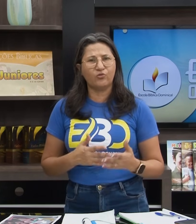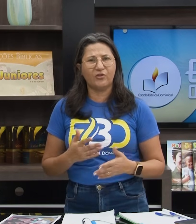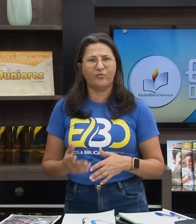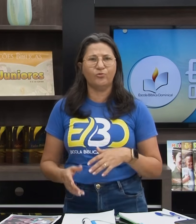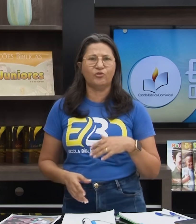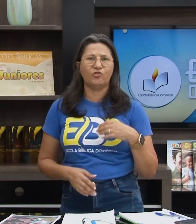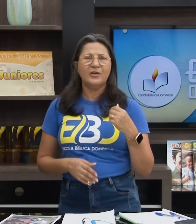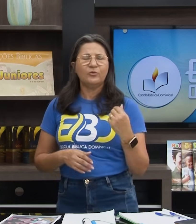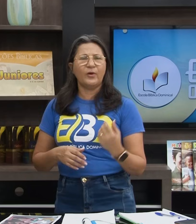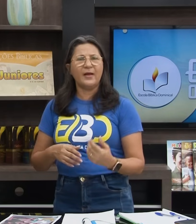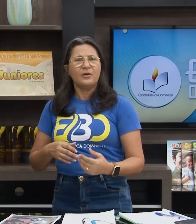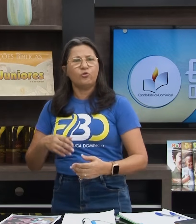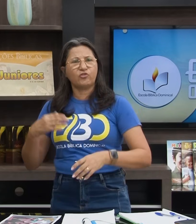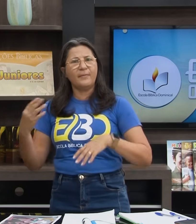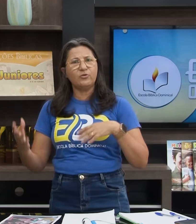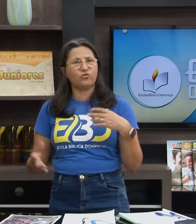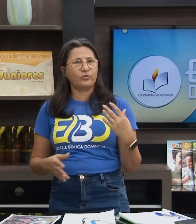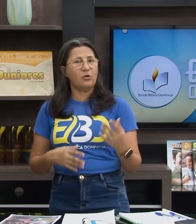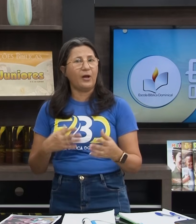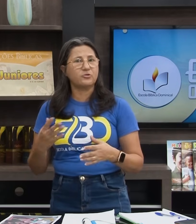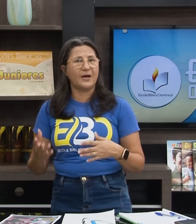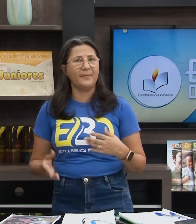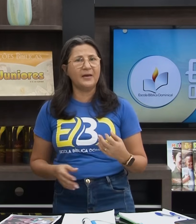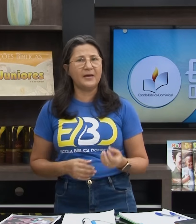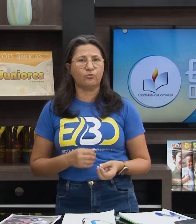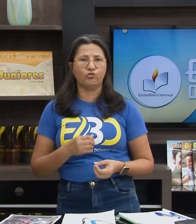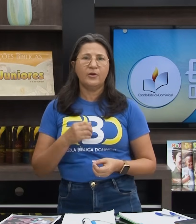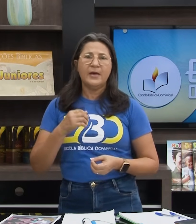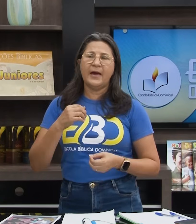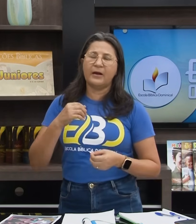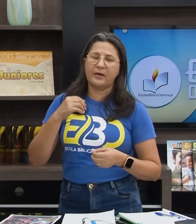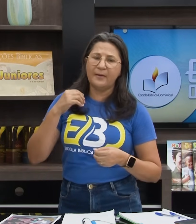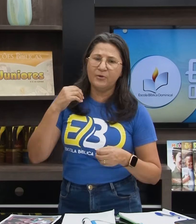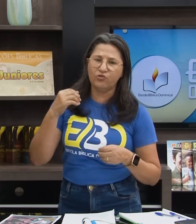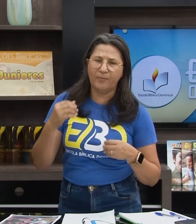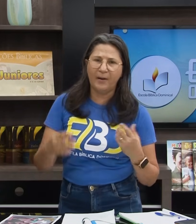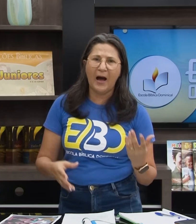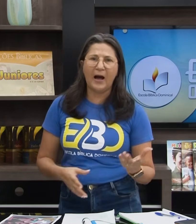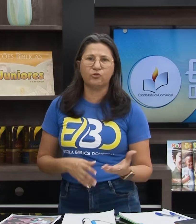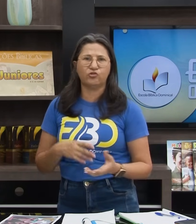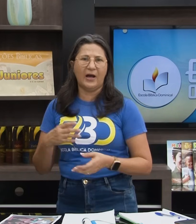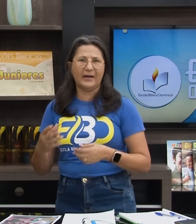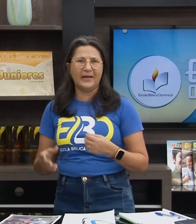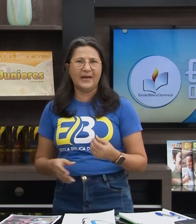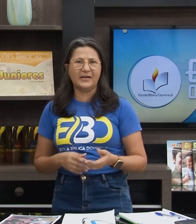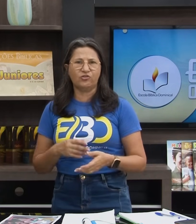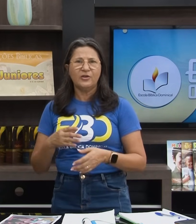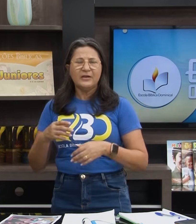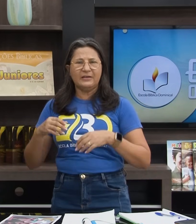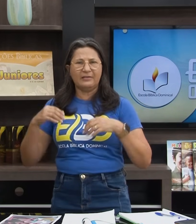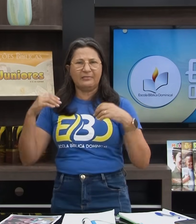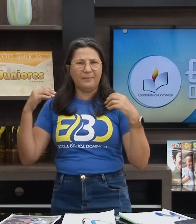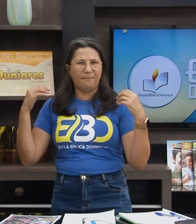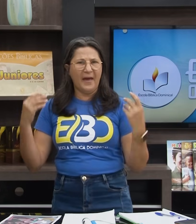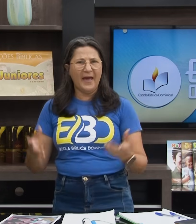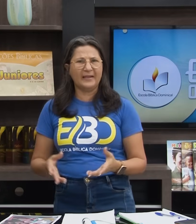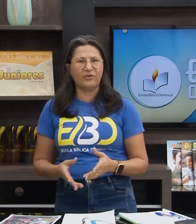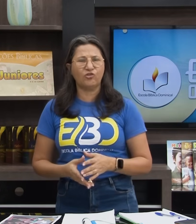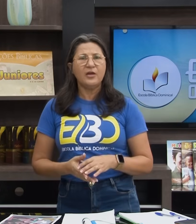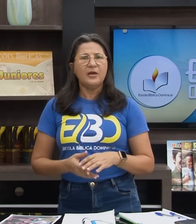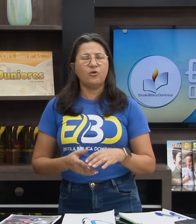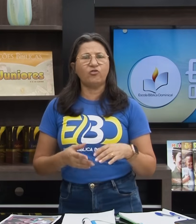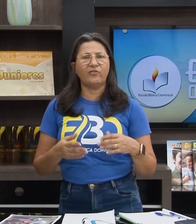caminhavam com Jesus não é os caminhos não tinham calçamentos era caminhos de Barros de Areias de de